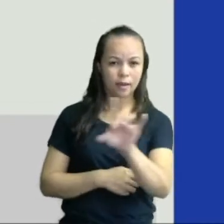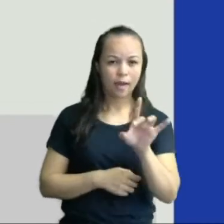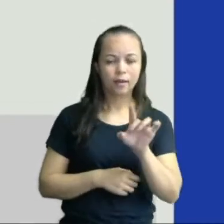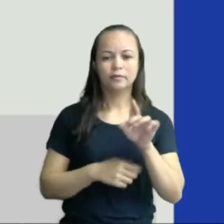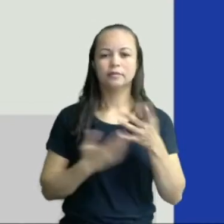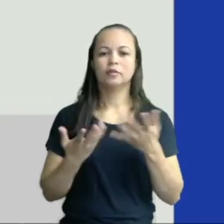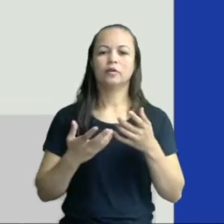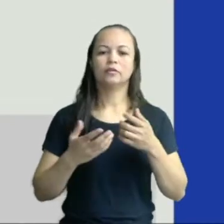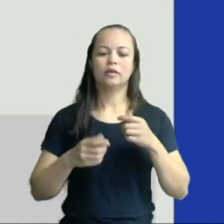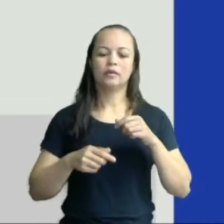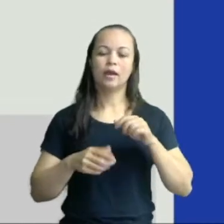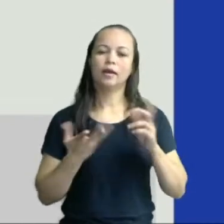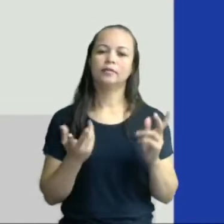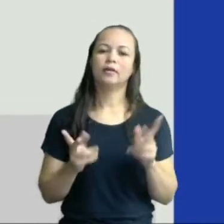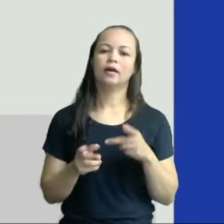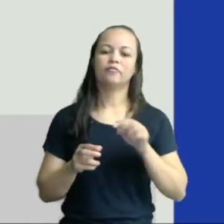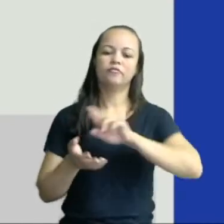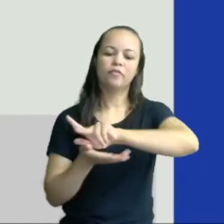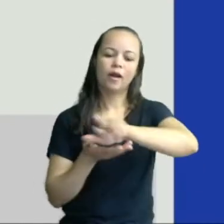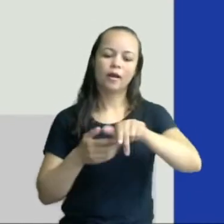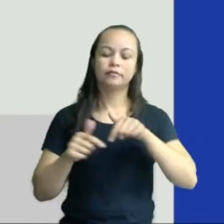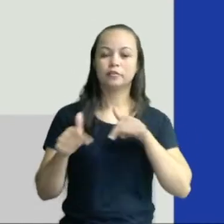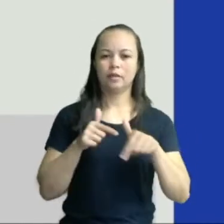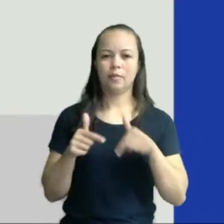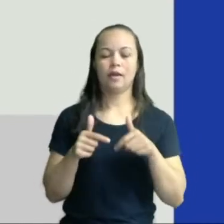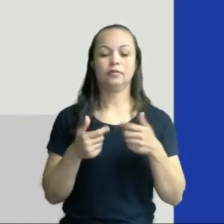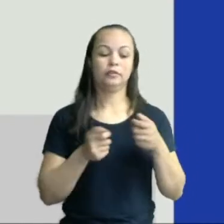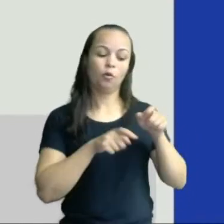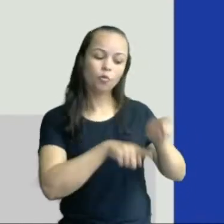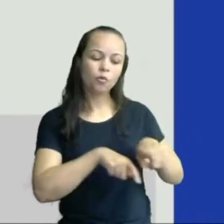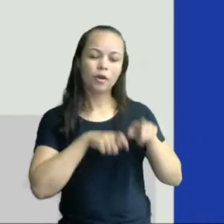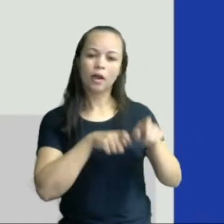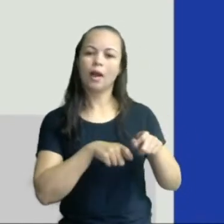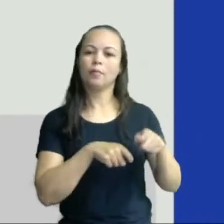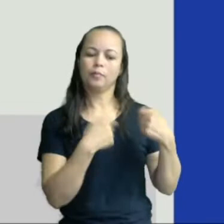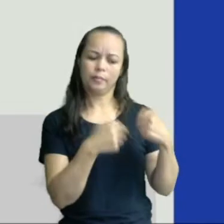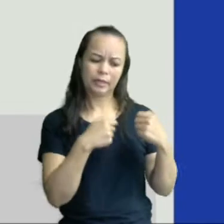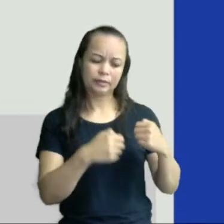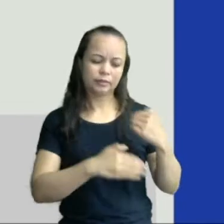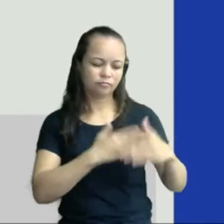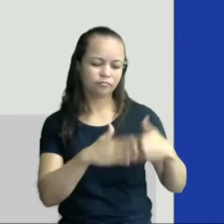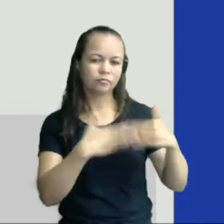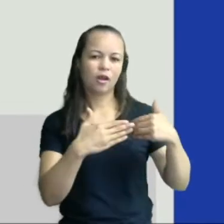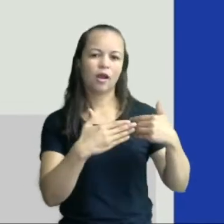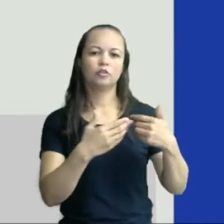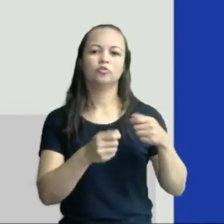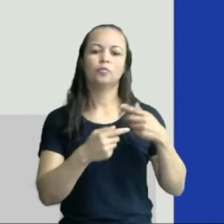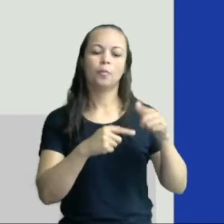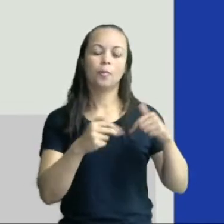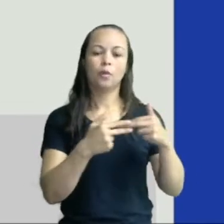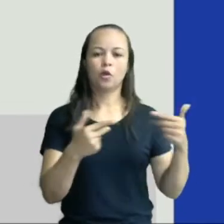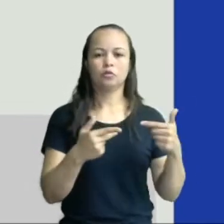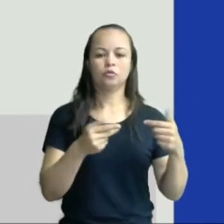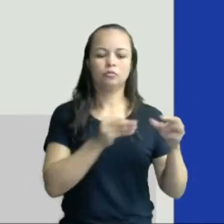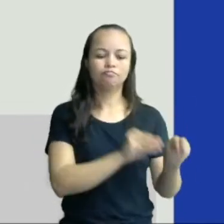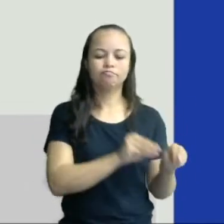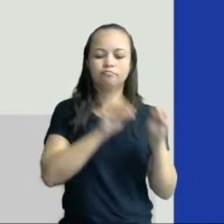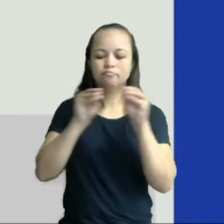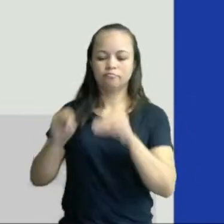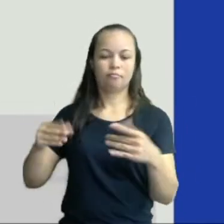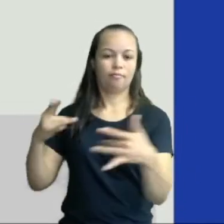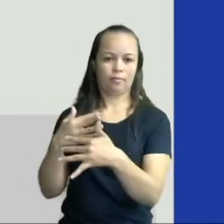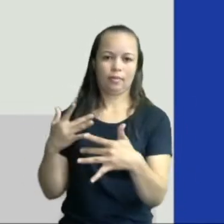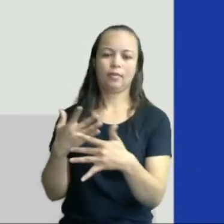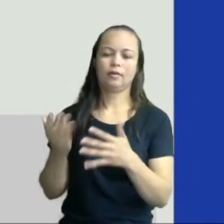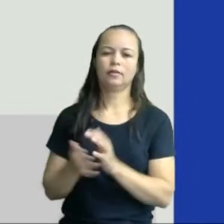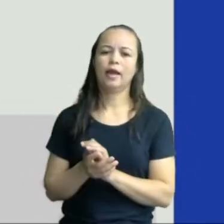realizar diversas atividades, o campo necessita de muitos produtos e serviços oferecidos pela cidade. Então,